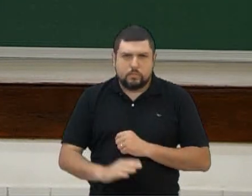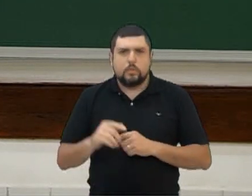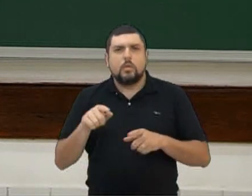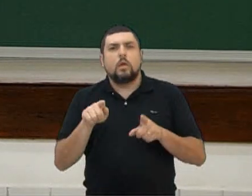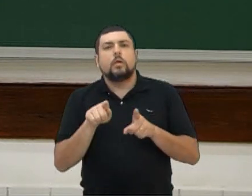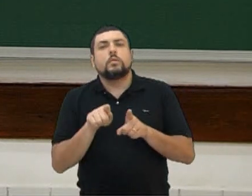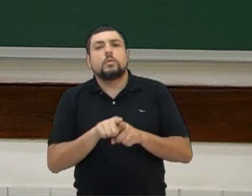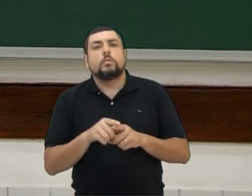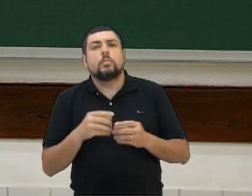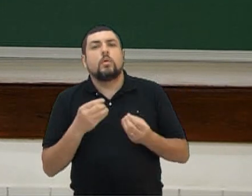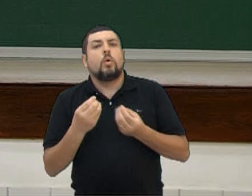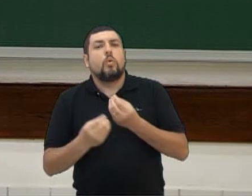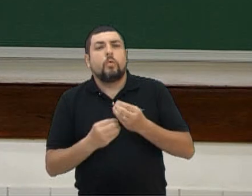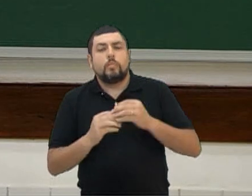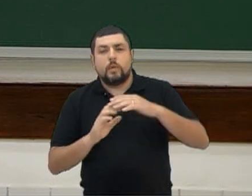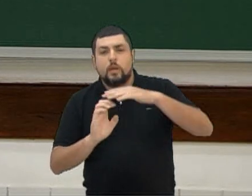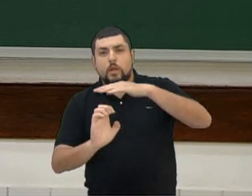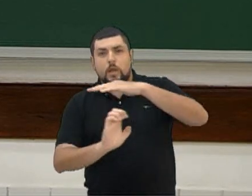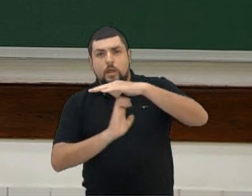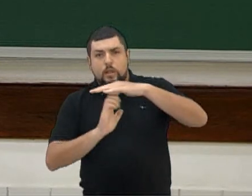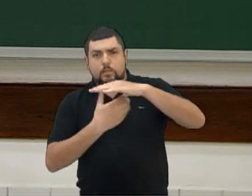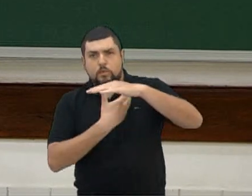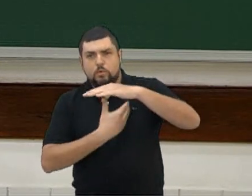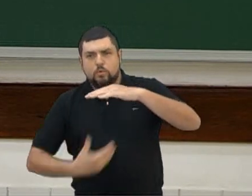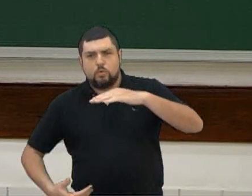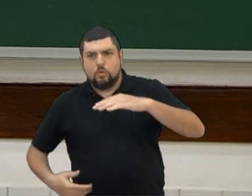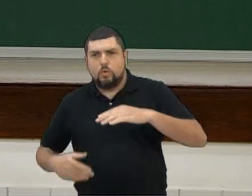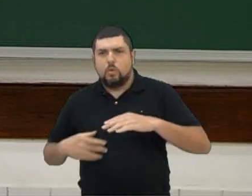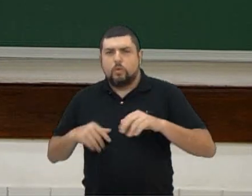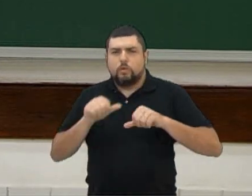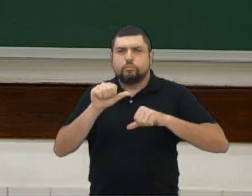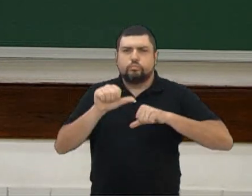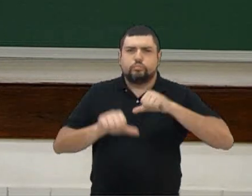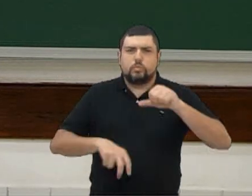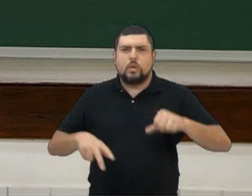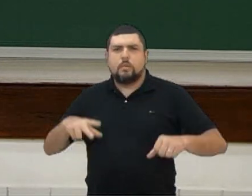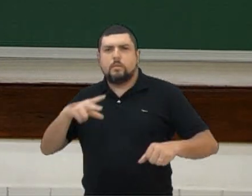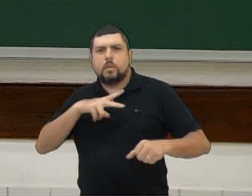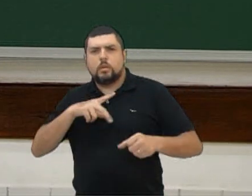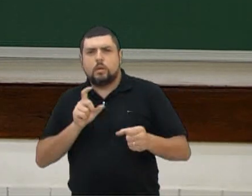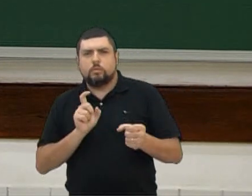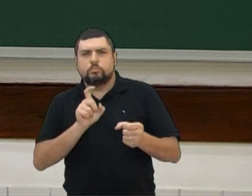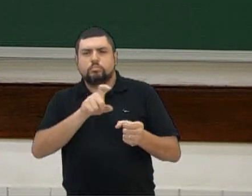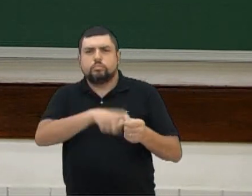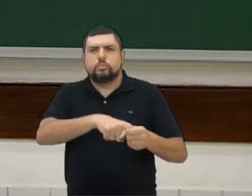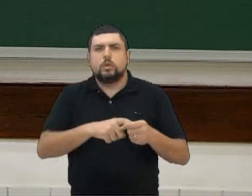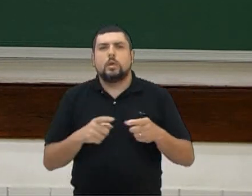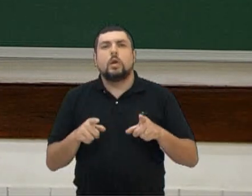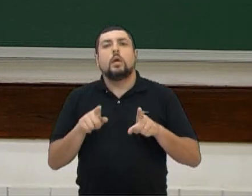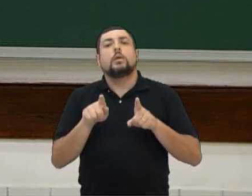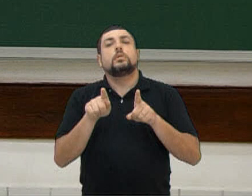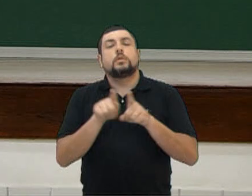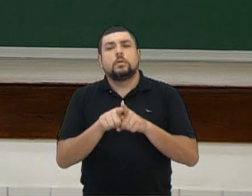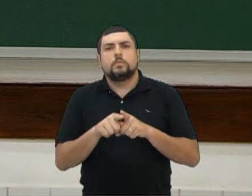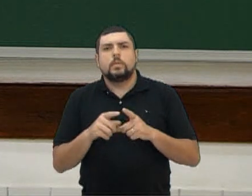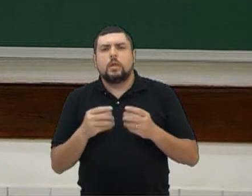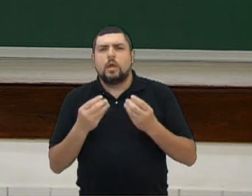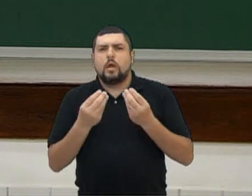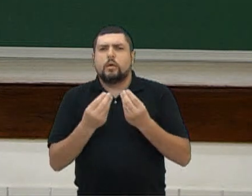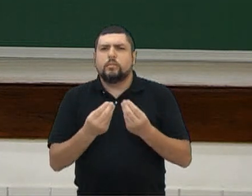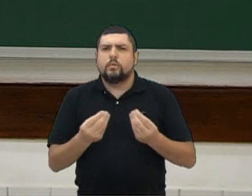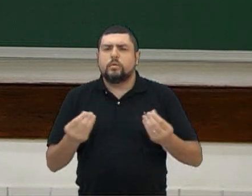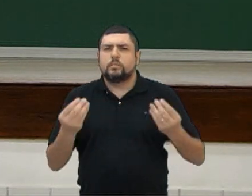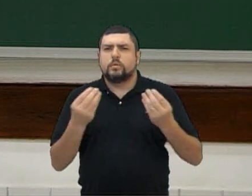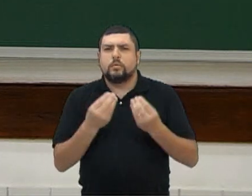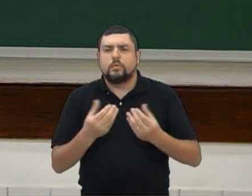pela privatização das empresas estatais, e aí há uma queda cada vez maior na qualidade e no